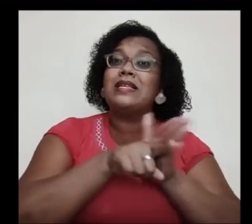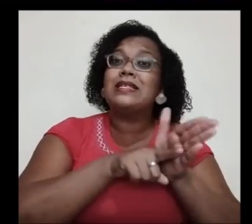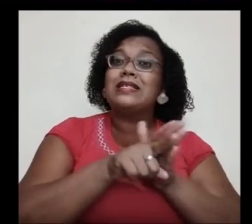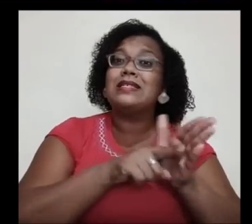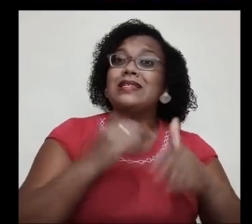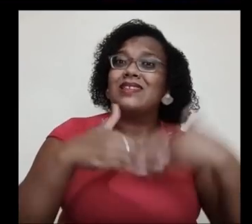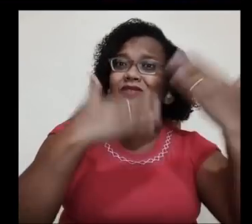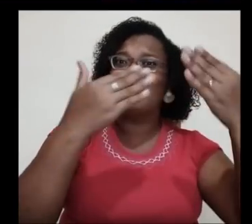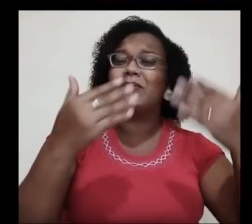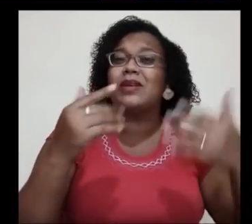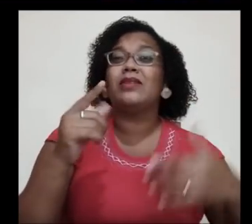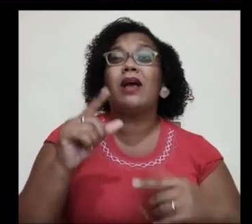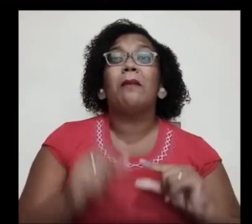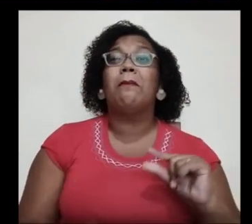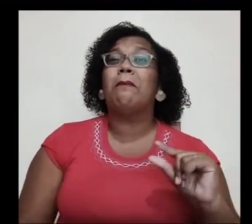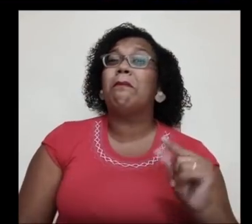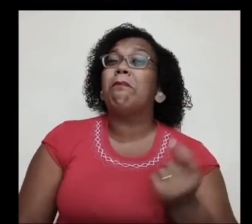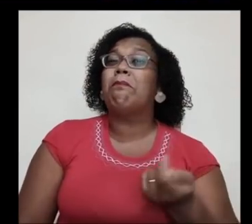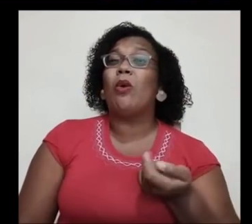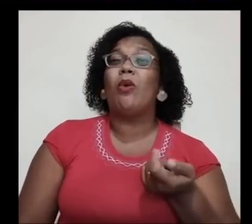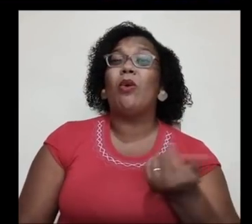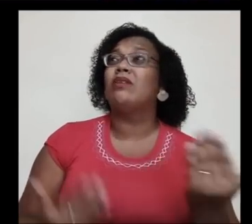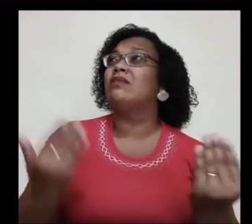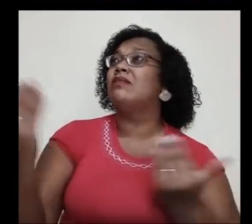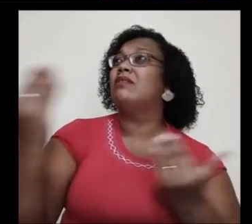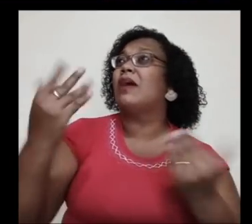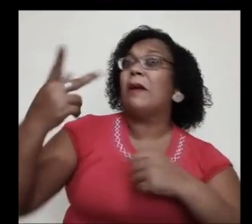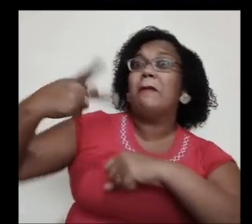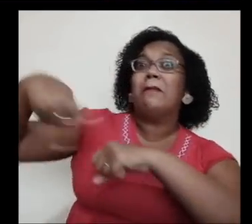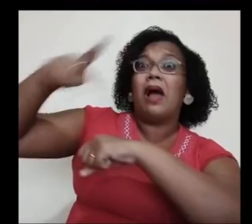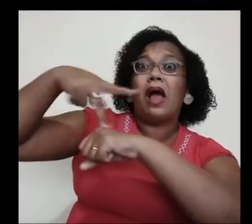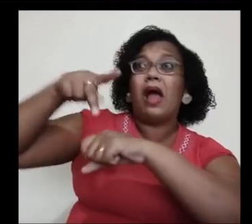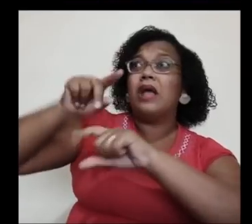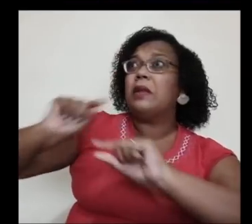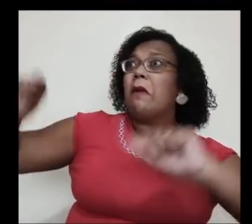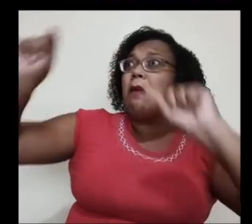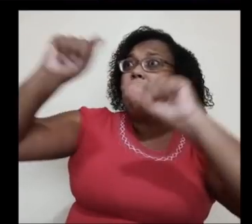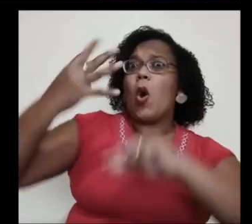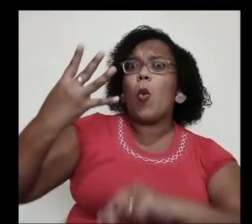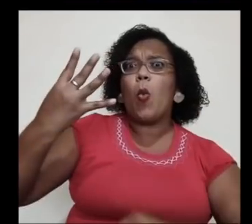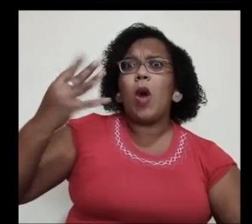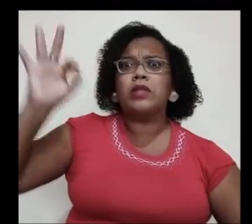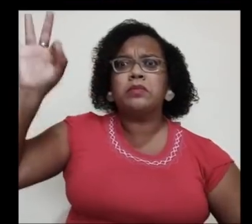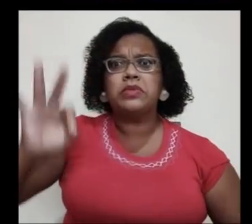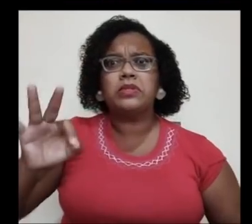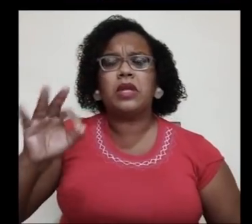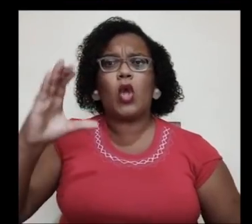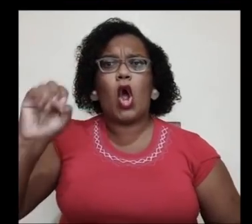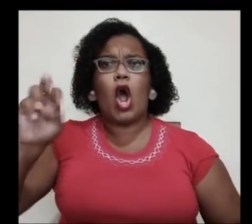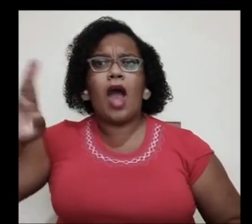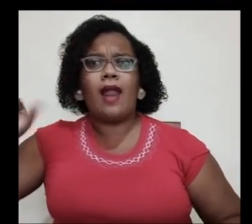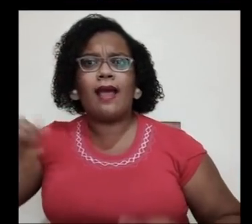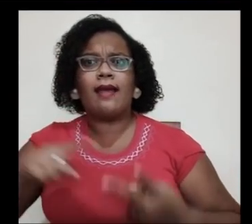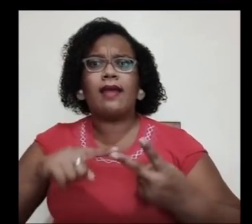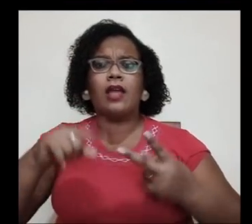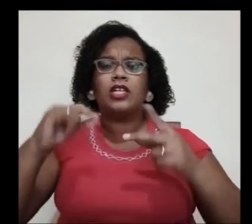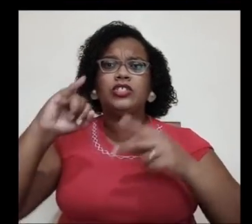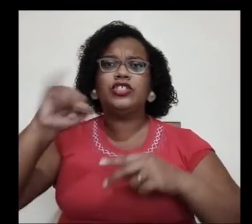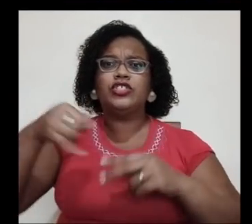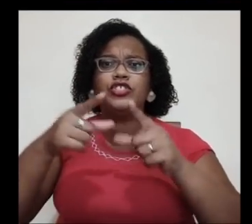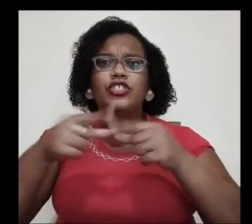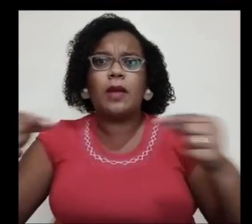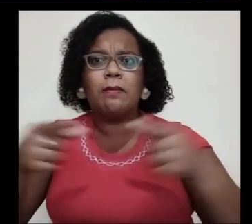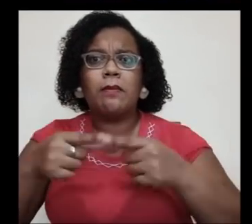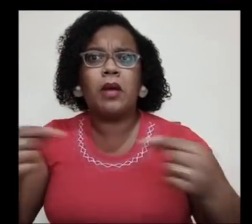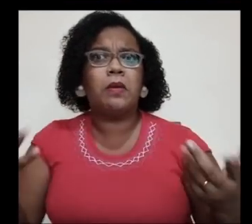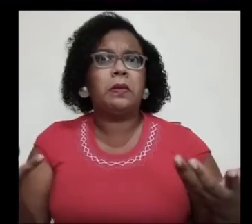4%, como Coreia do Sul, Japão. Outros países em torno de 3%, como Estados Unidos, Alemanha, e a China chegando